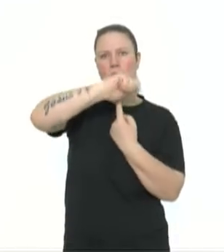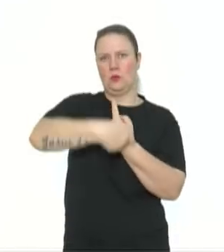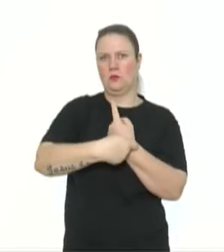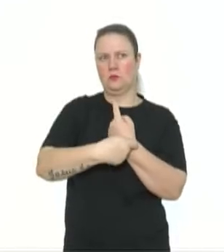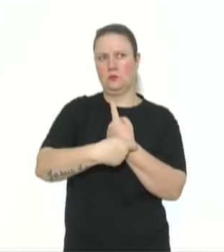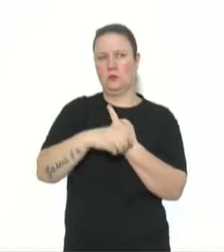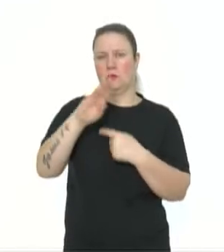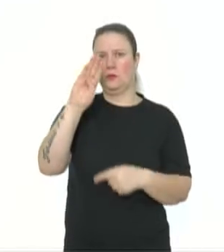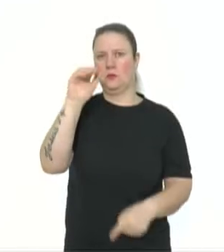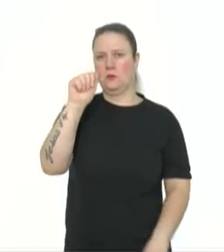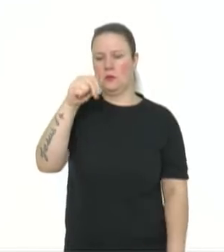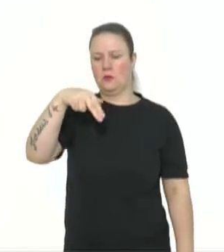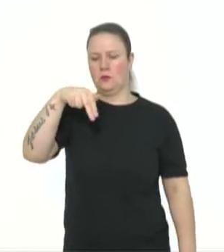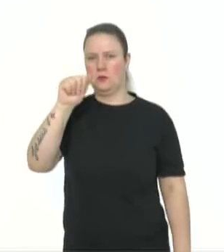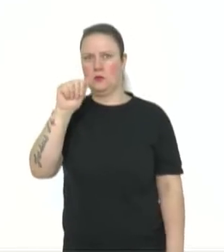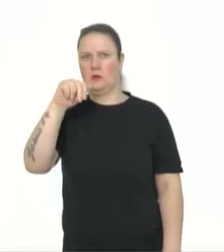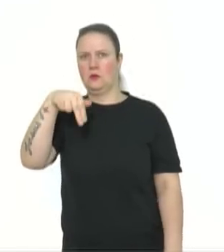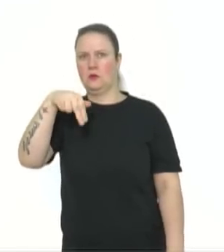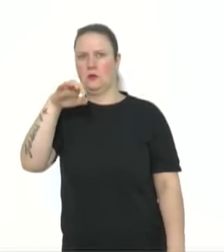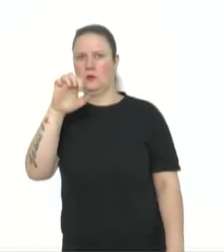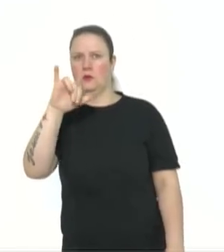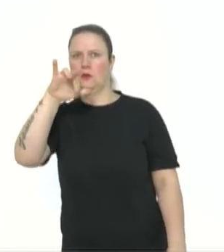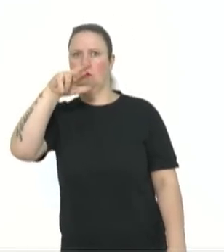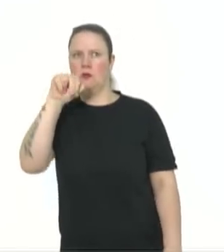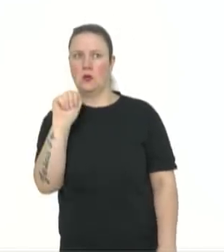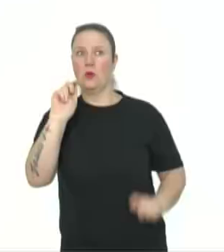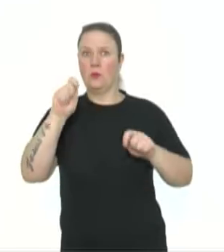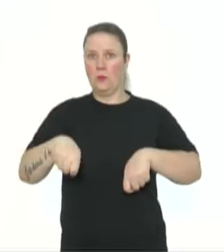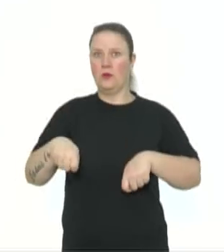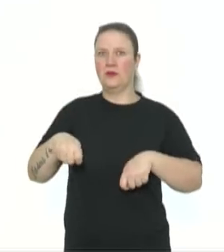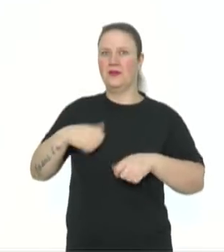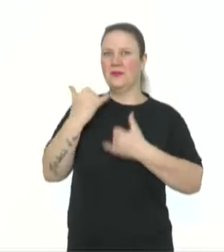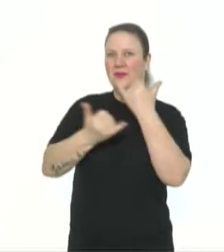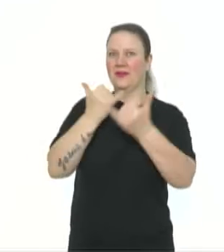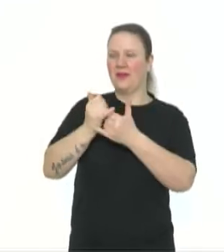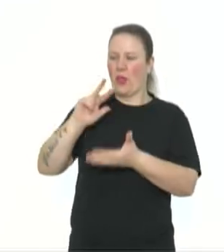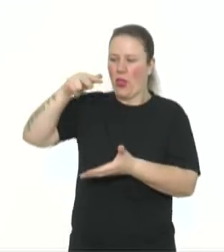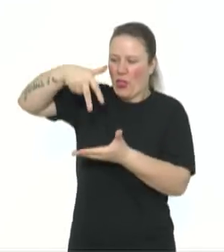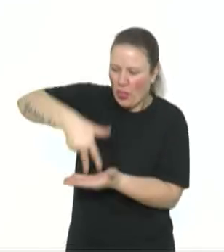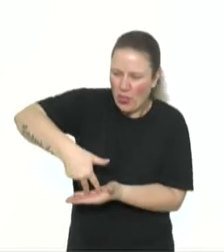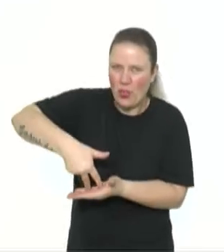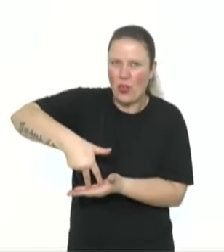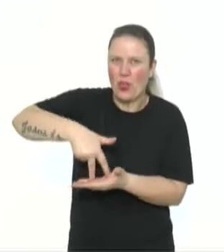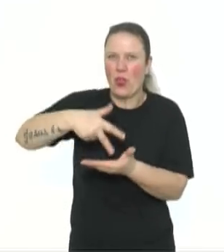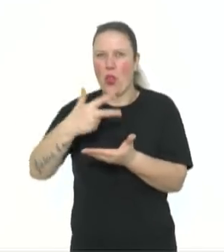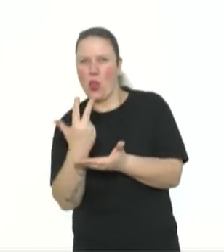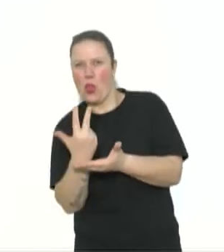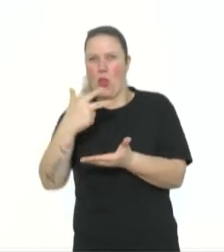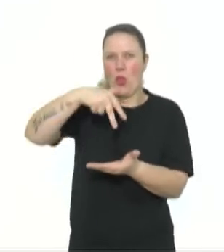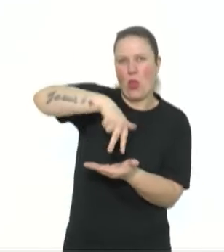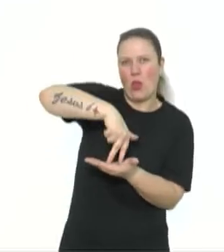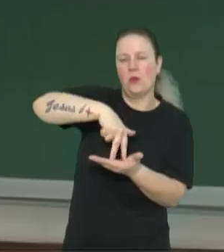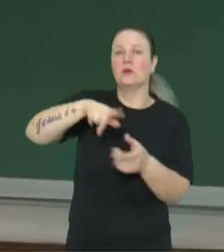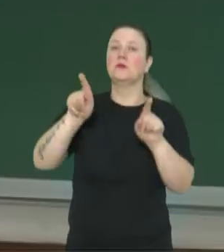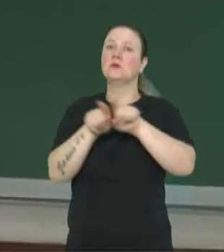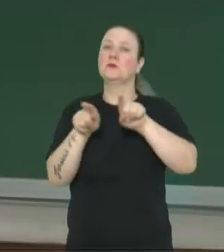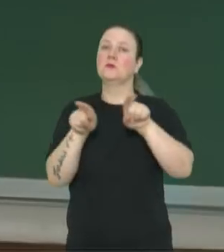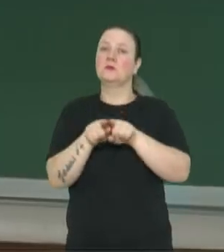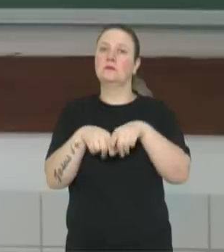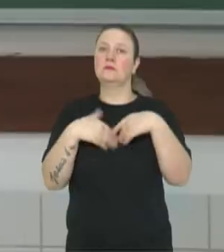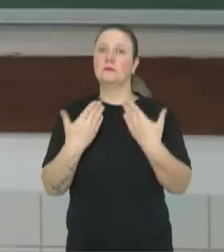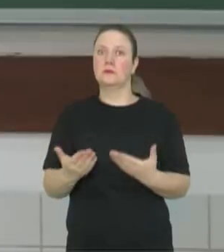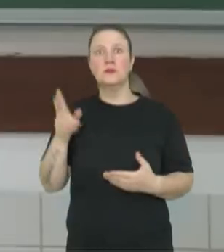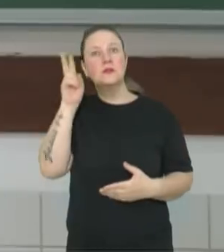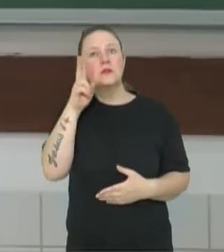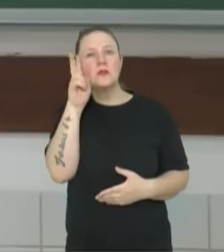ser bananeira que você faz, né? Aquela atividade que você faz. Você conhece outras palavras polissêmicas? Quais são?